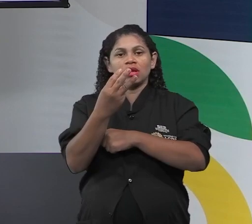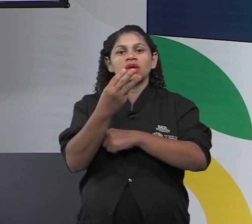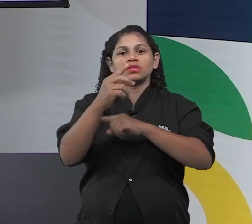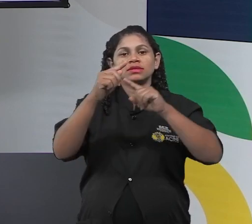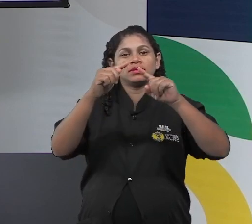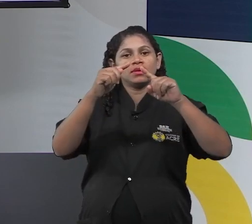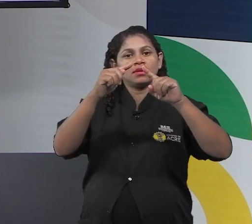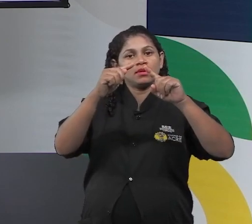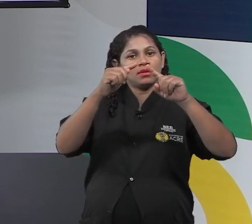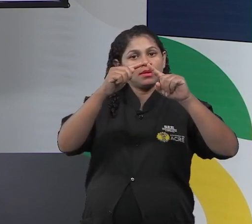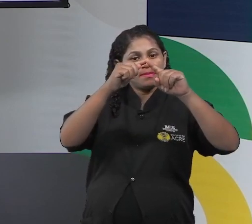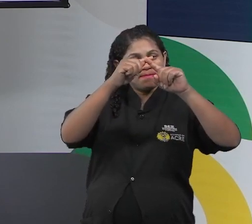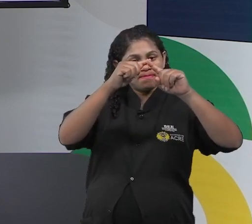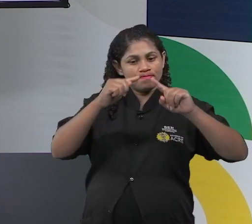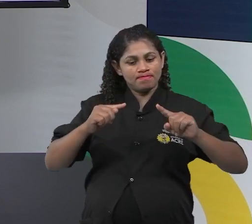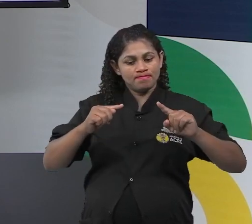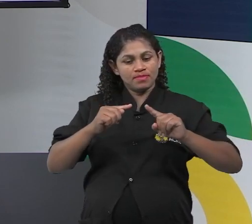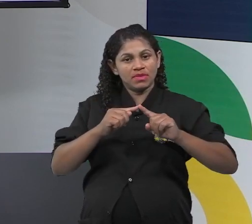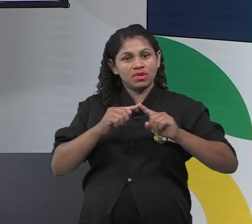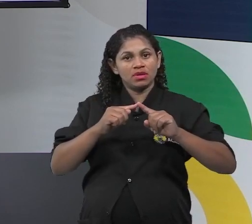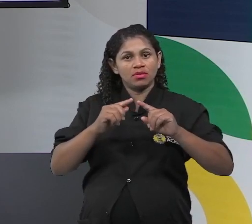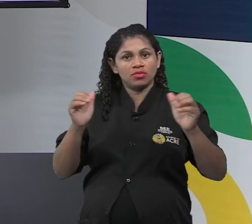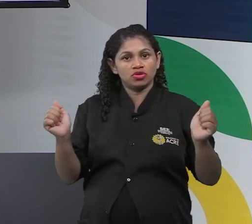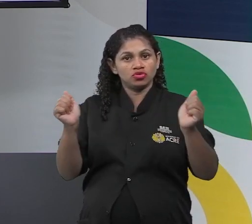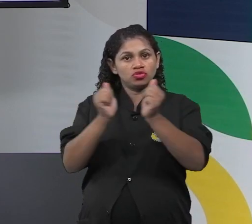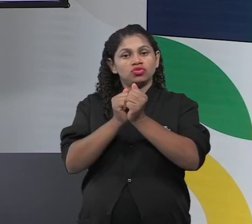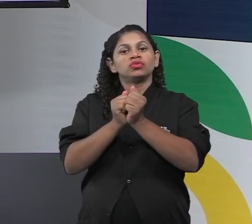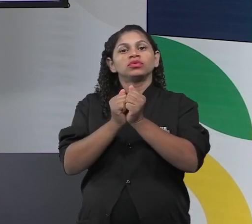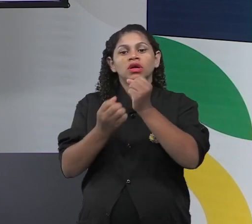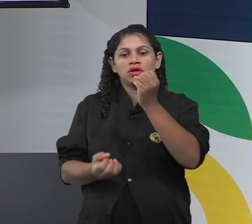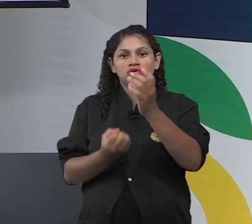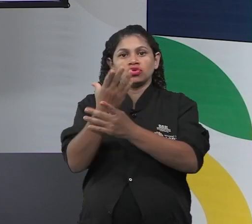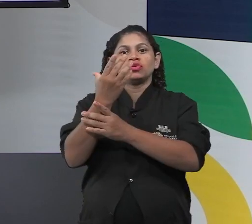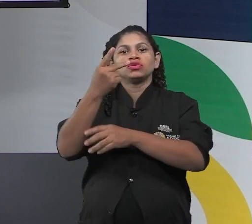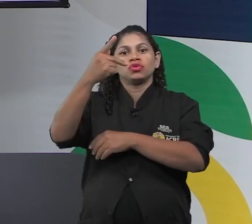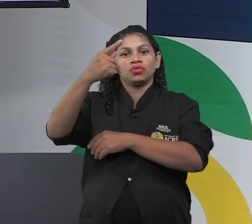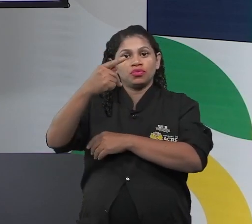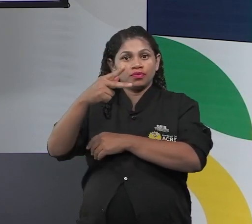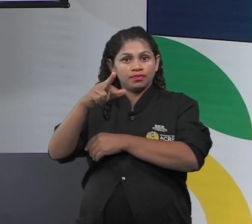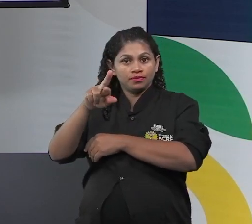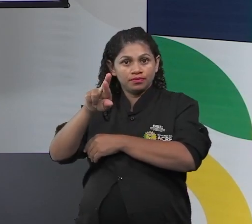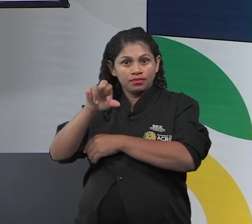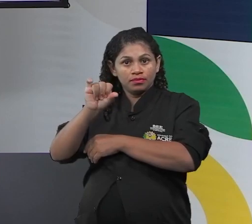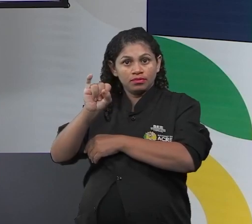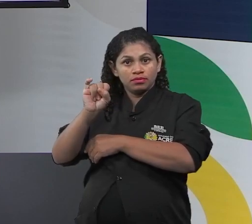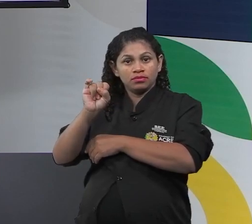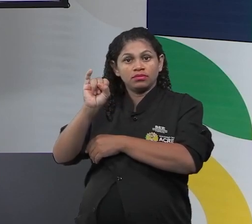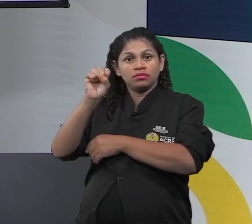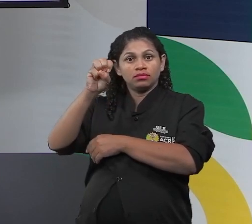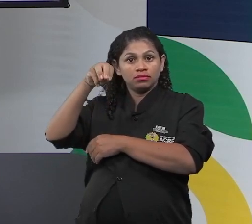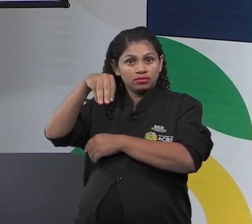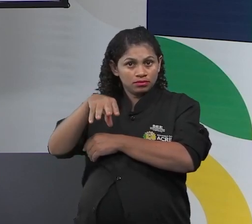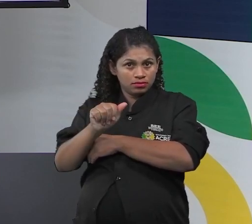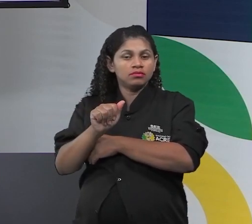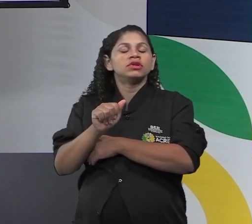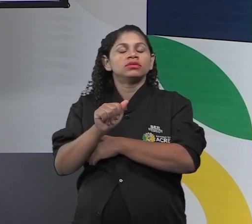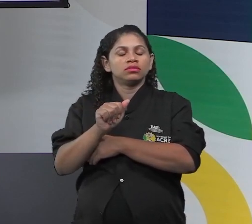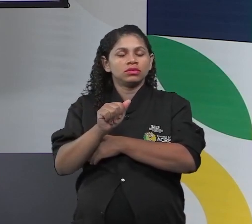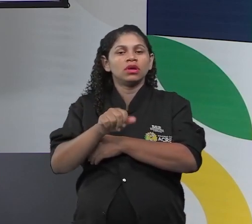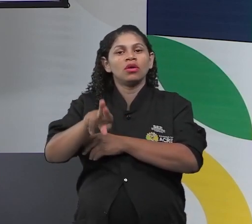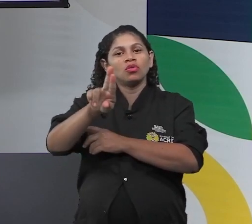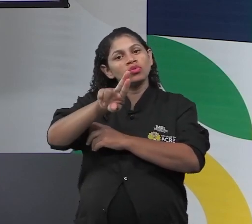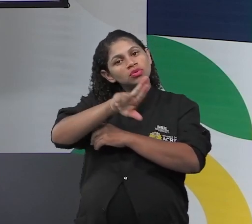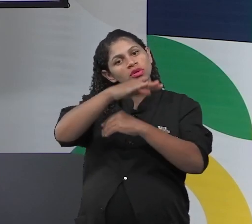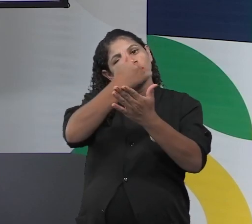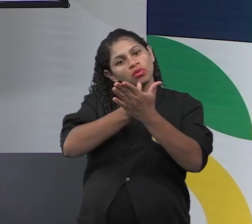usando essa ideia que nós vimos aqui. E, é claro, o volume do prisma ele é dado pelo princípio de Cavalieri, usando